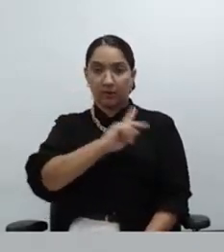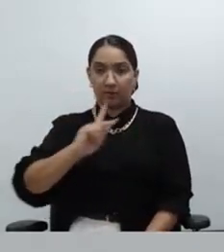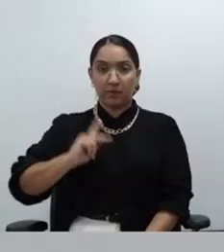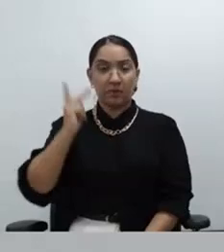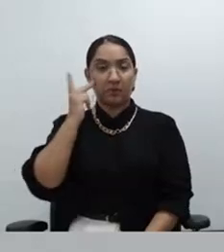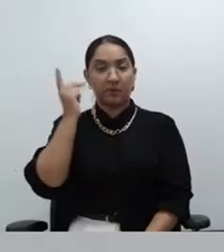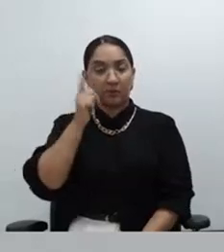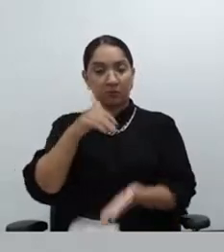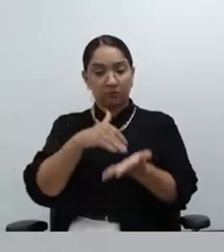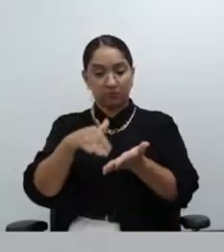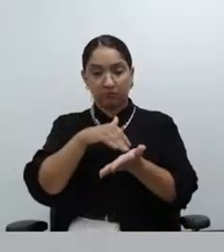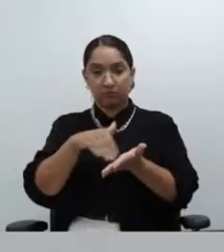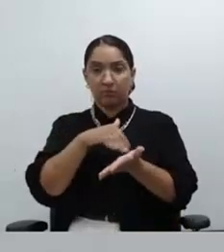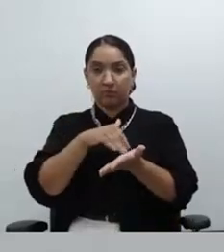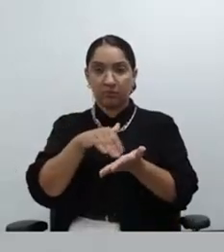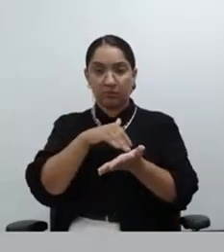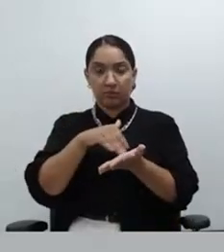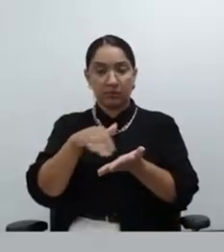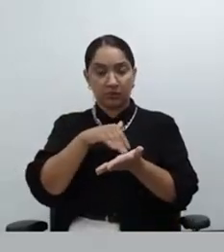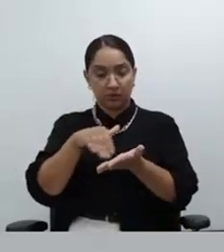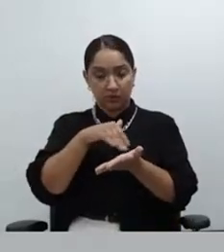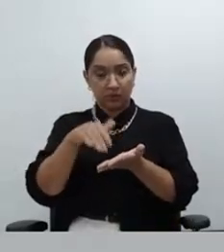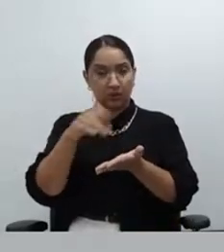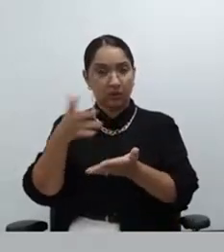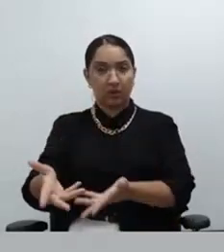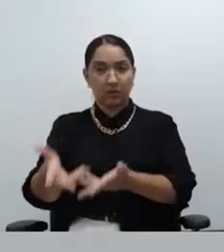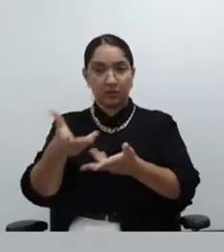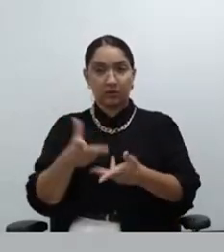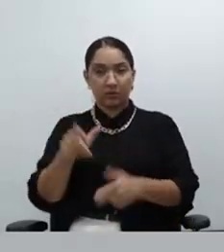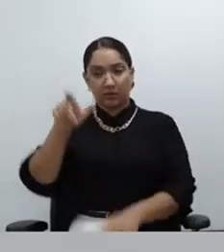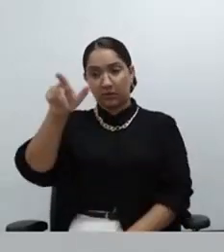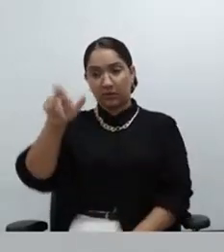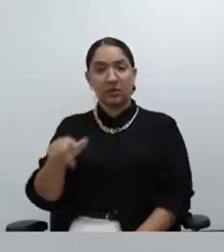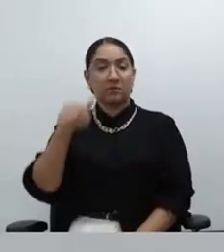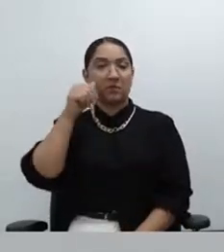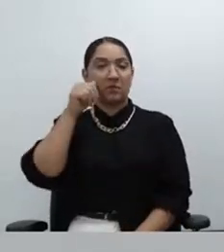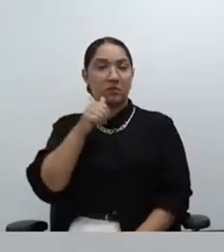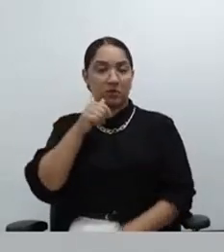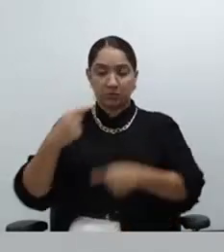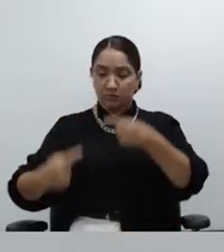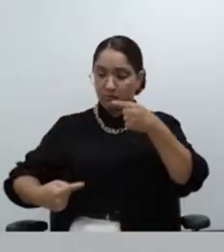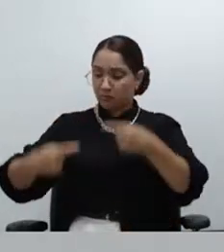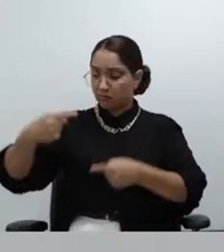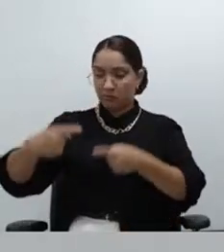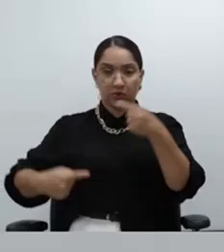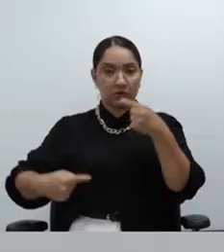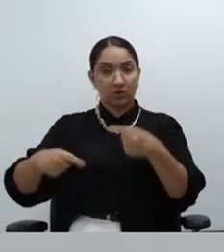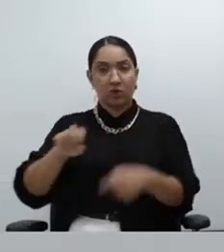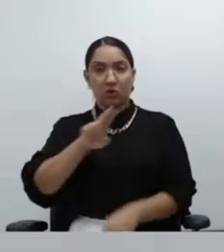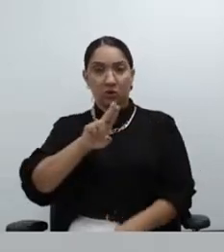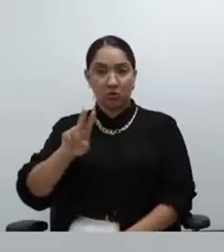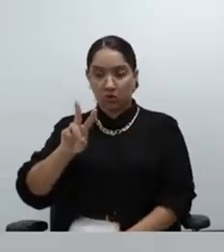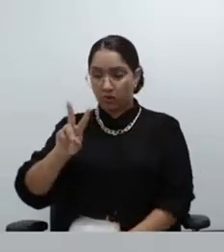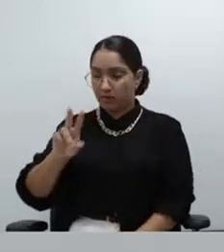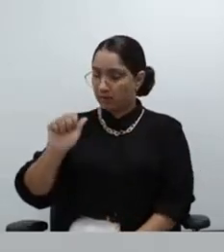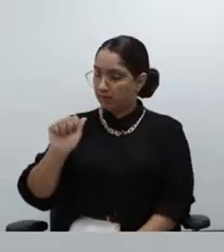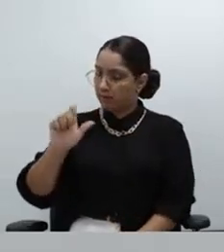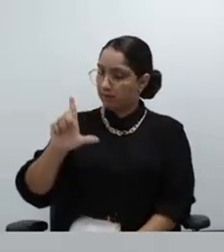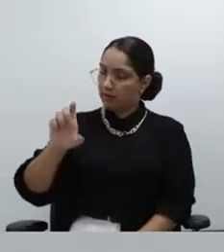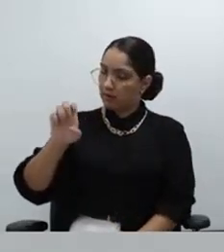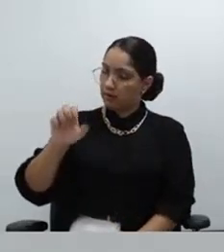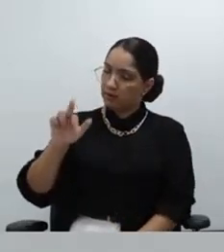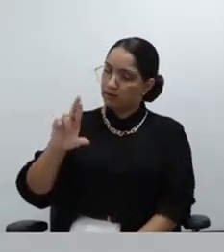a secretária da Secretaria da Mulher, de Políticas da Mulher, secretária Valéria, aqui na Defensoria Pública do Estado de